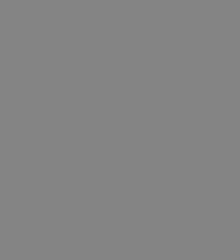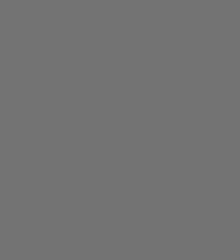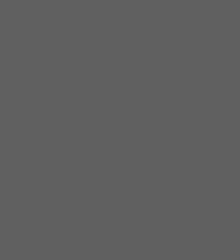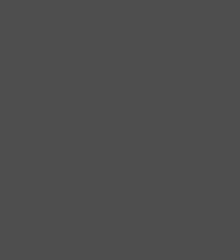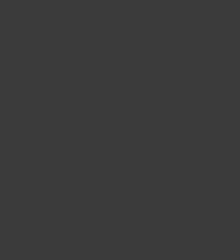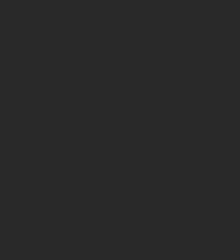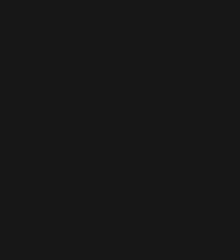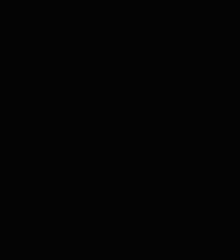Legenda